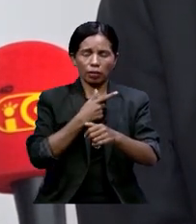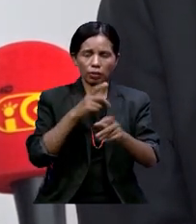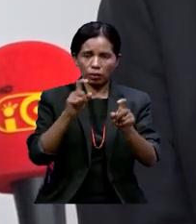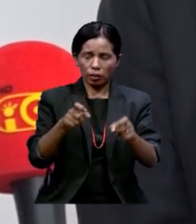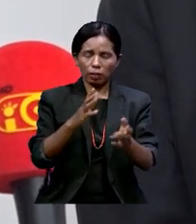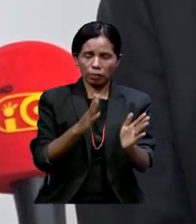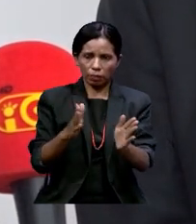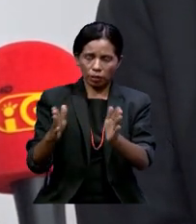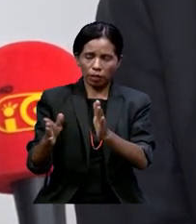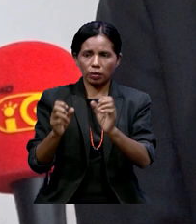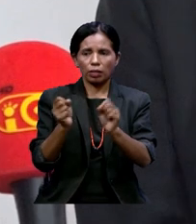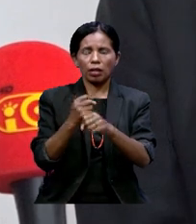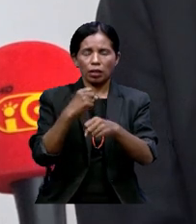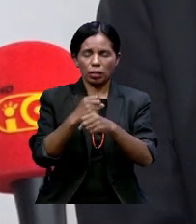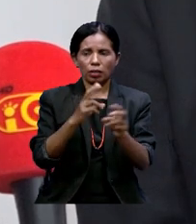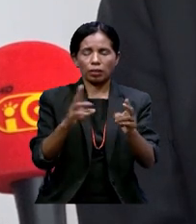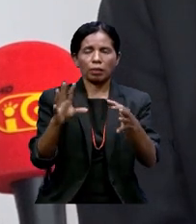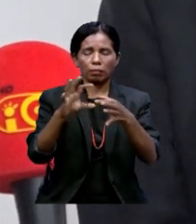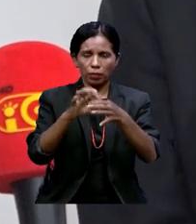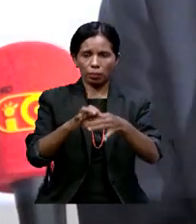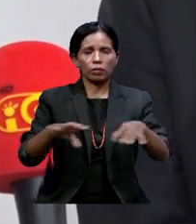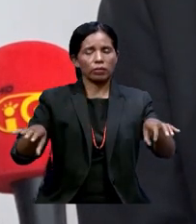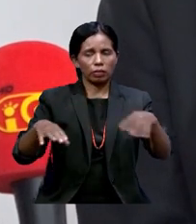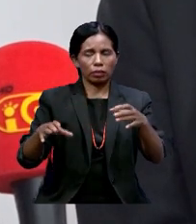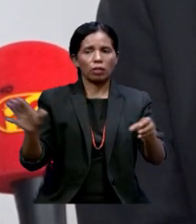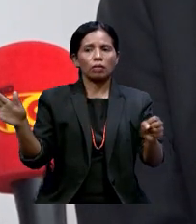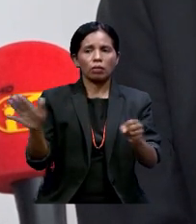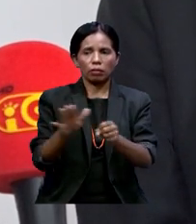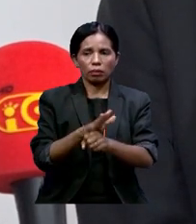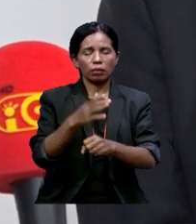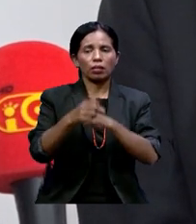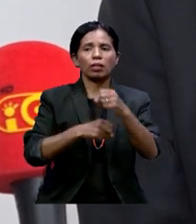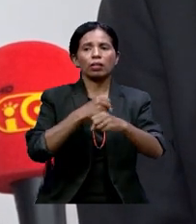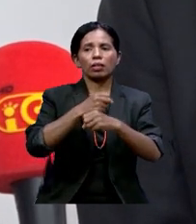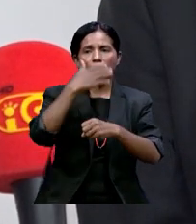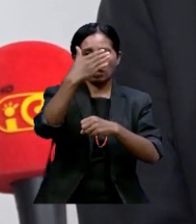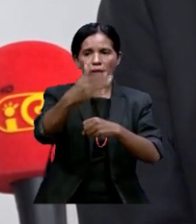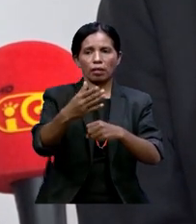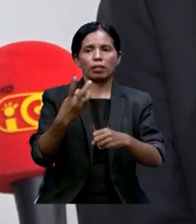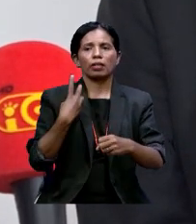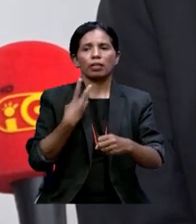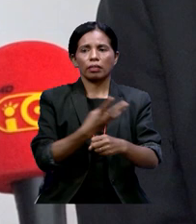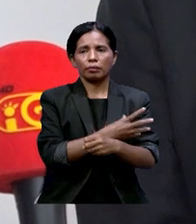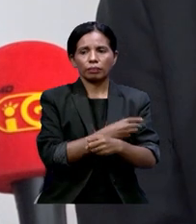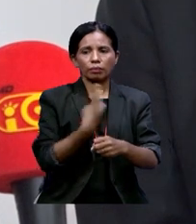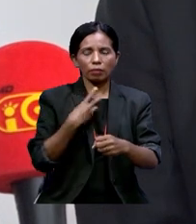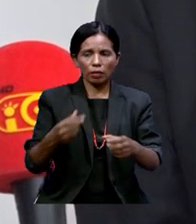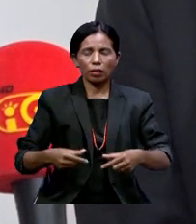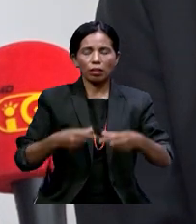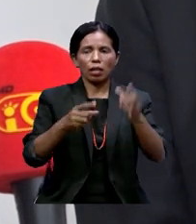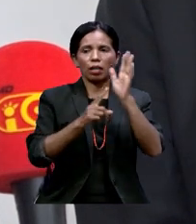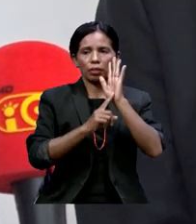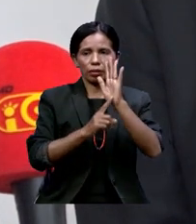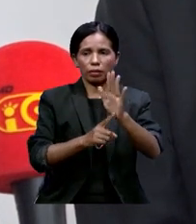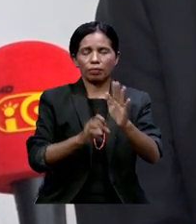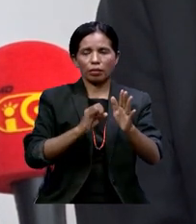debela acelera itaninia membership full membership e atinangoi ira nem que se ita forra to e